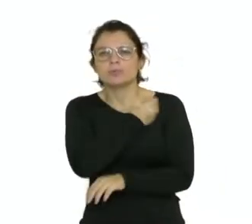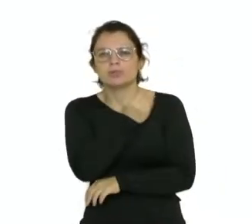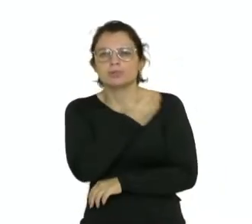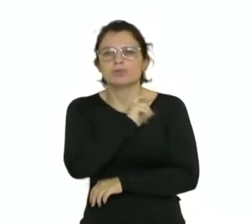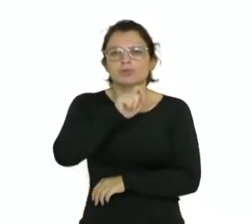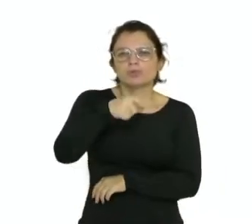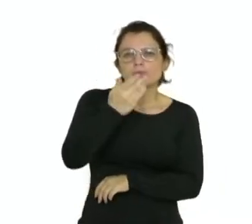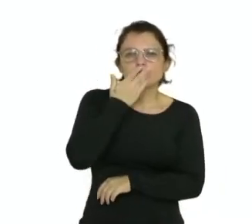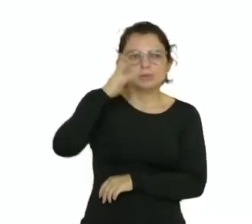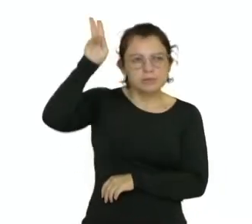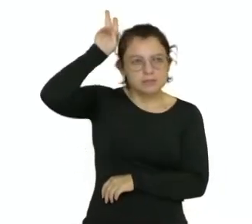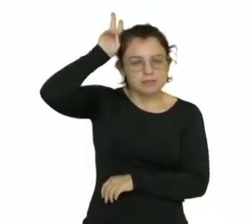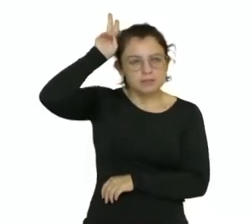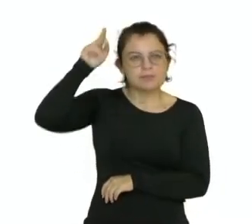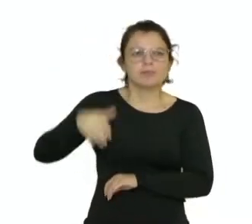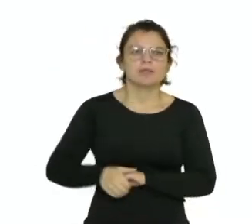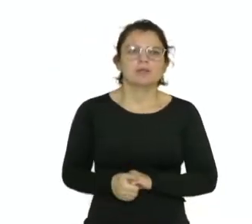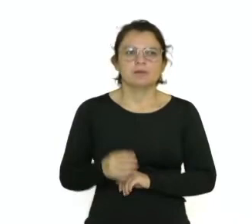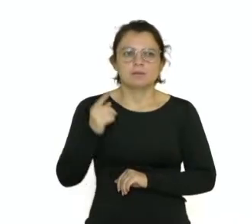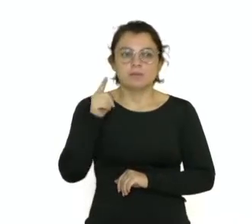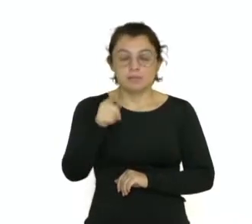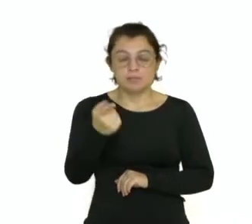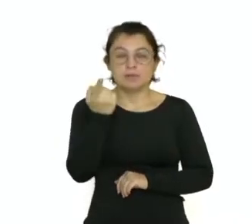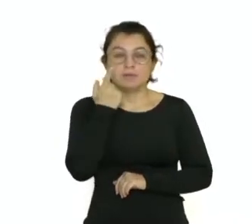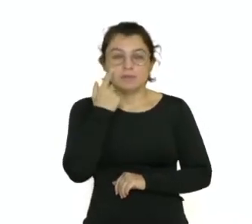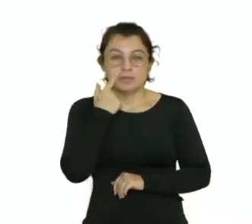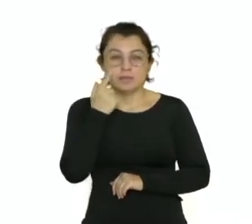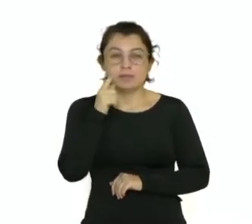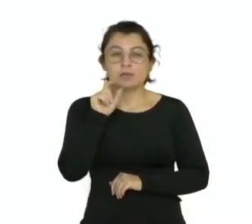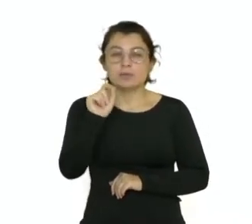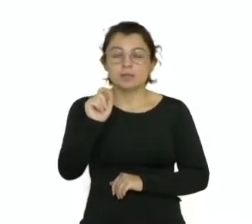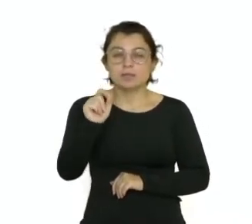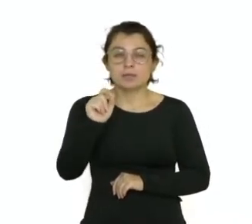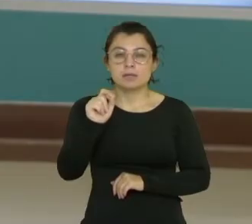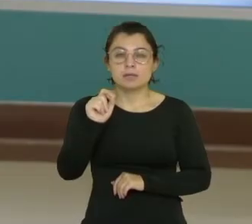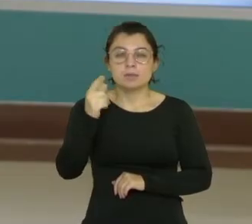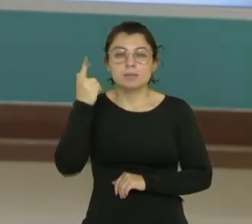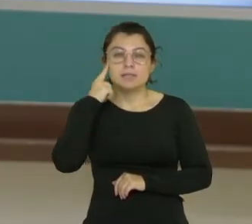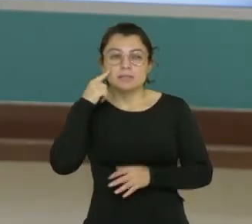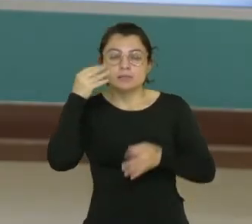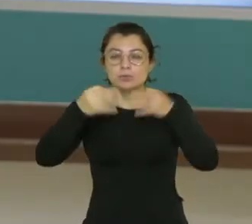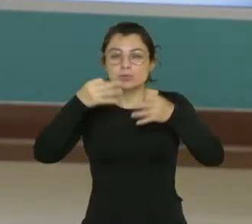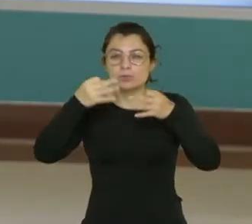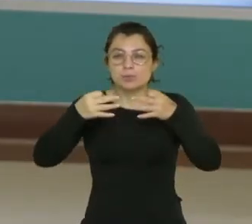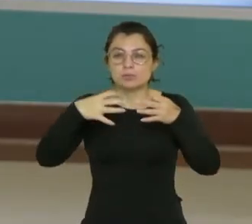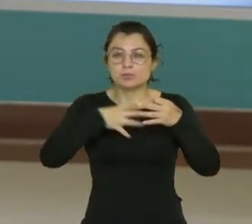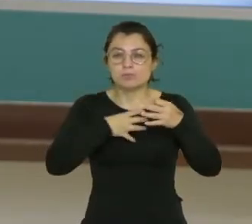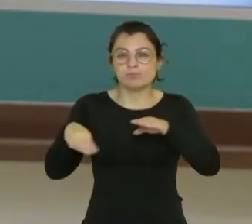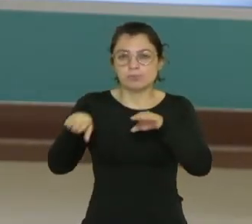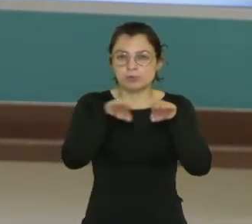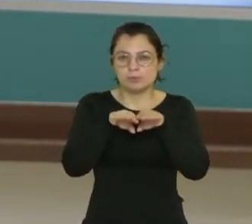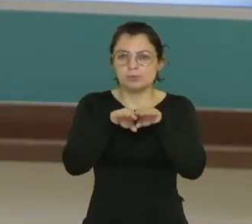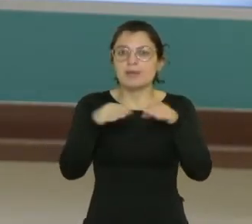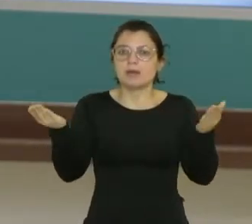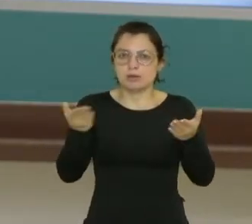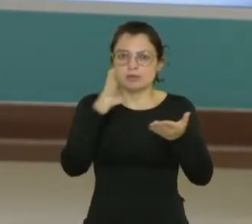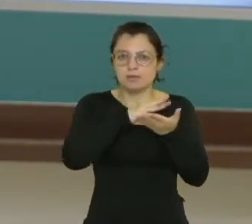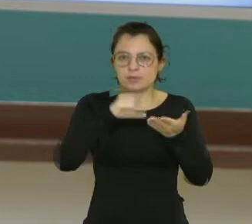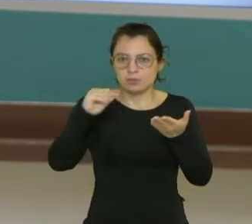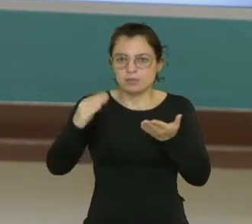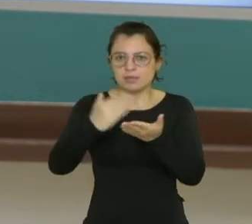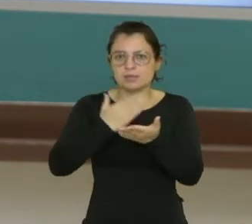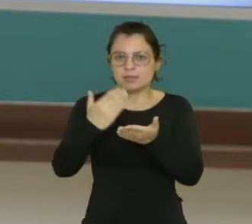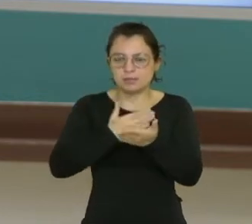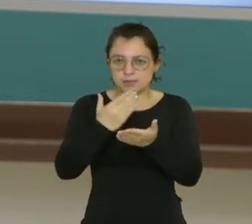contra os indígenas, levando as pessoas a reproduzir juízo de senso comum? Então vocês vão copiar essa questão